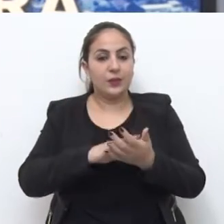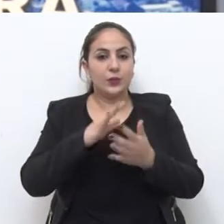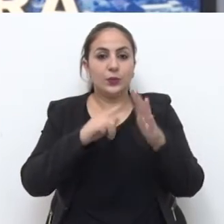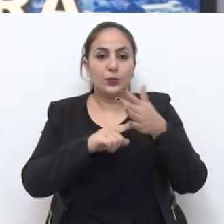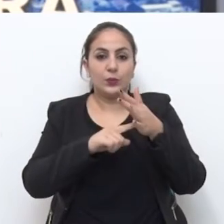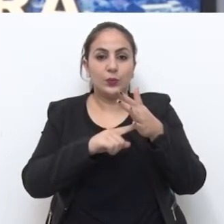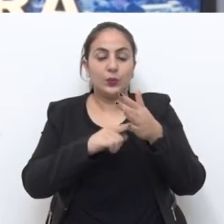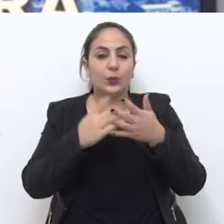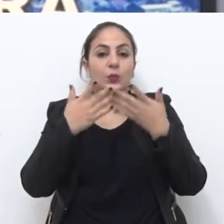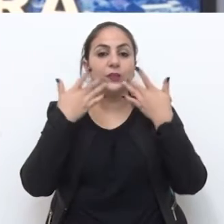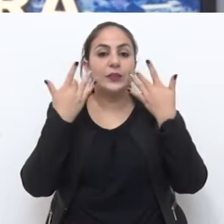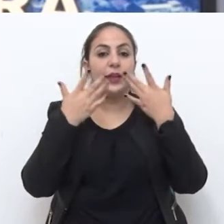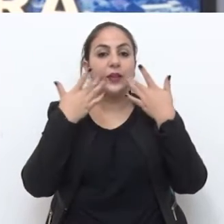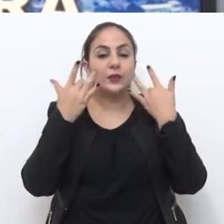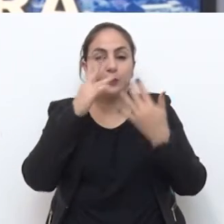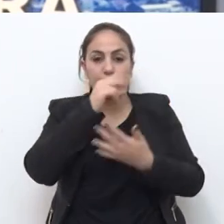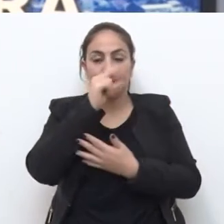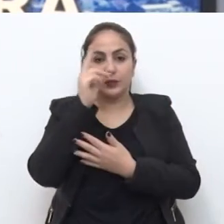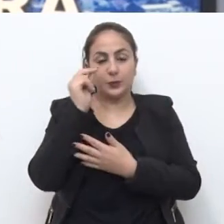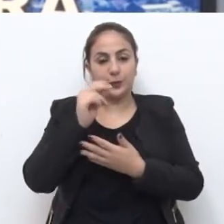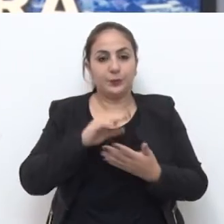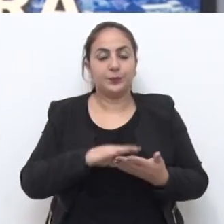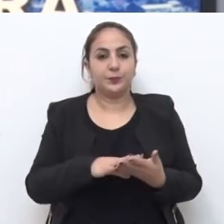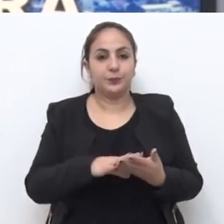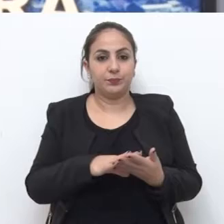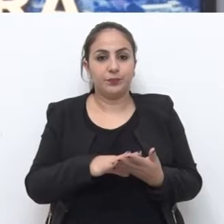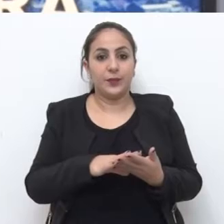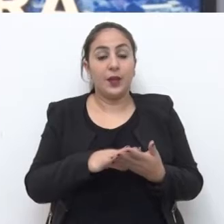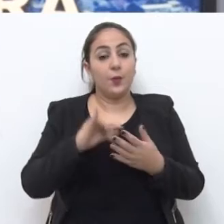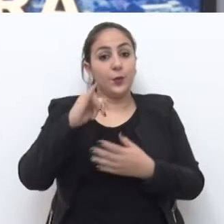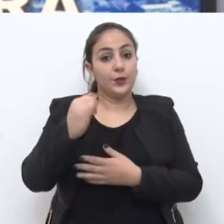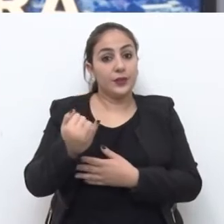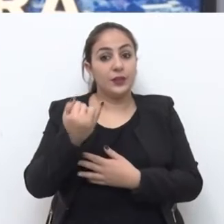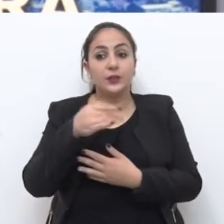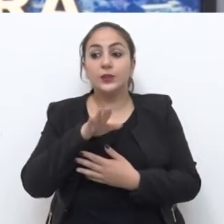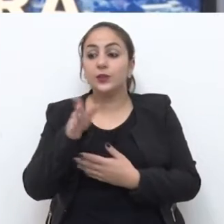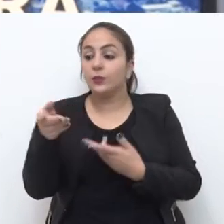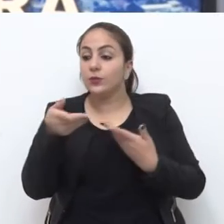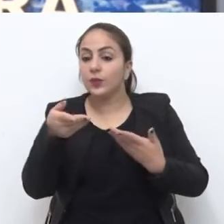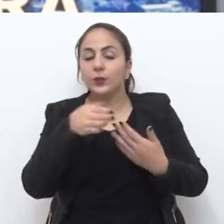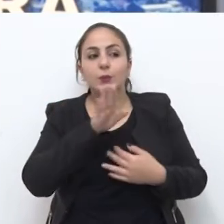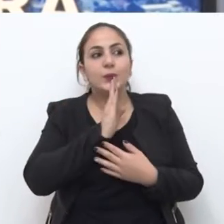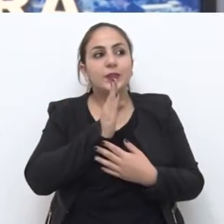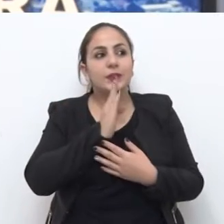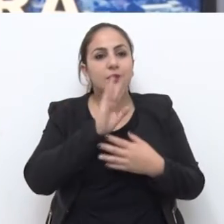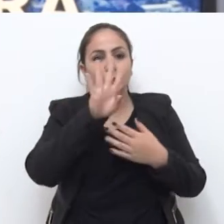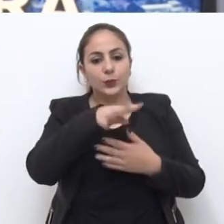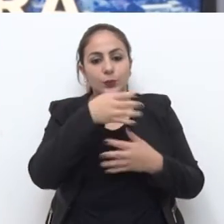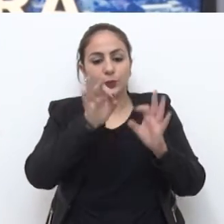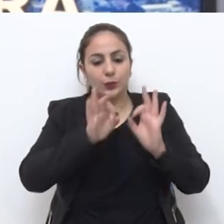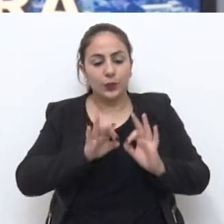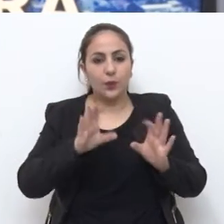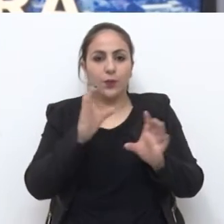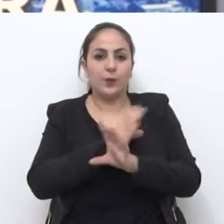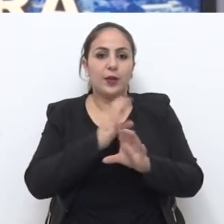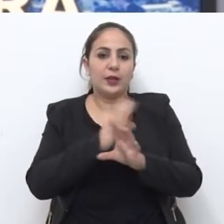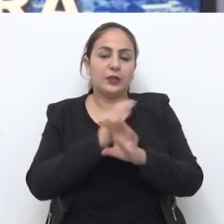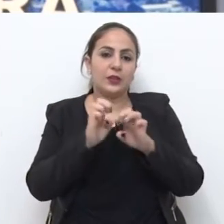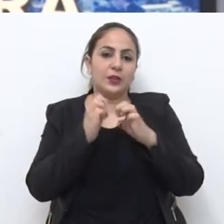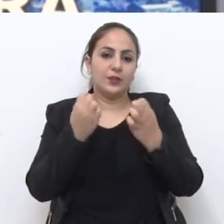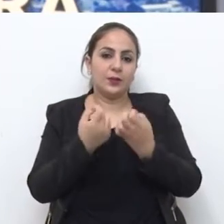da manhã no Teatro Municipal. Na oportunidade, os convidados irão conhecer a programação completa do